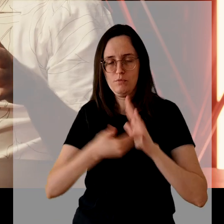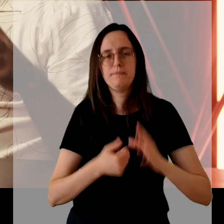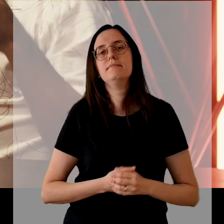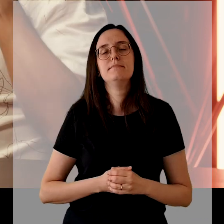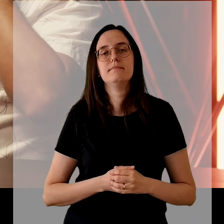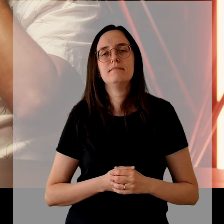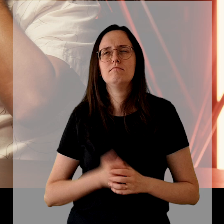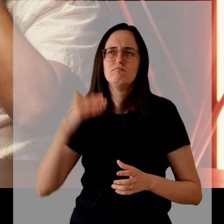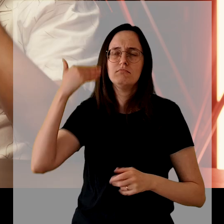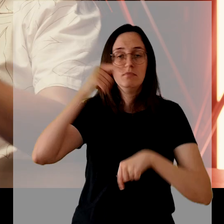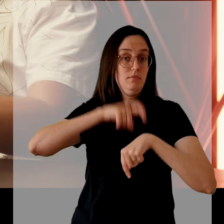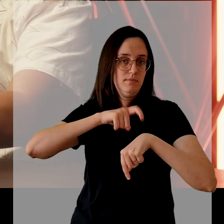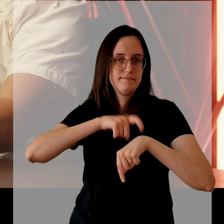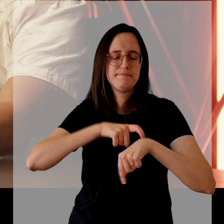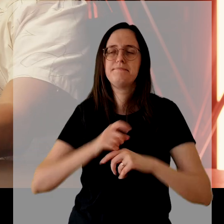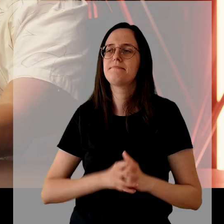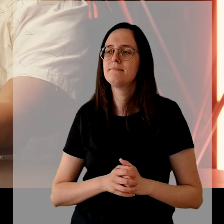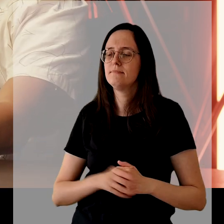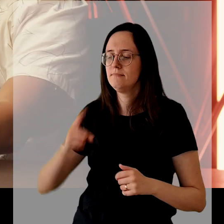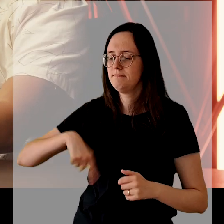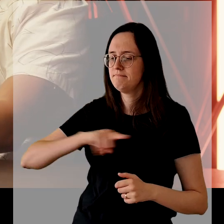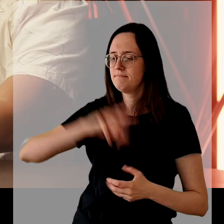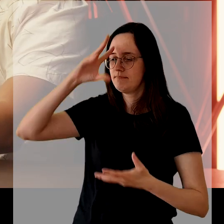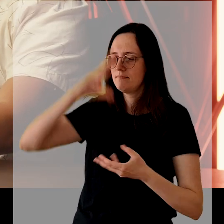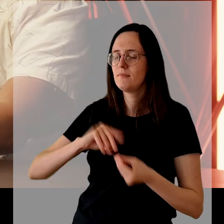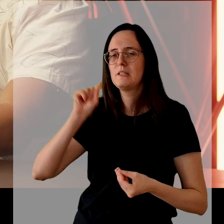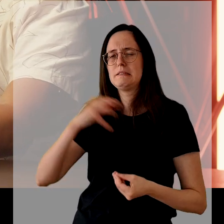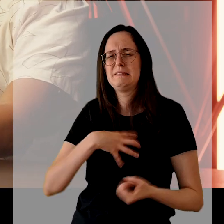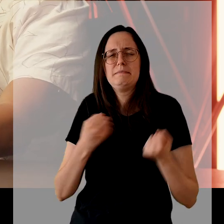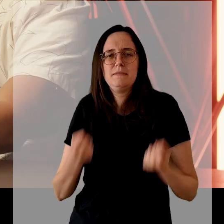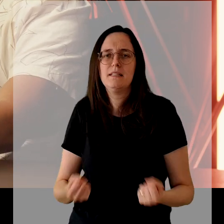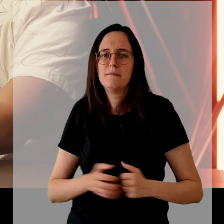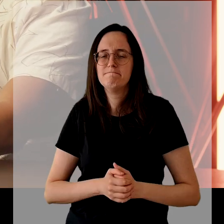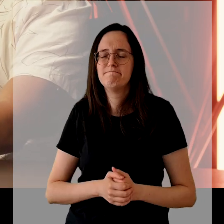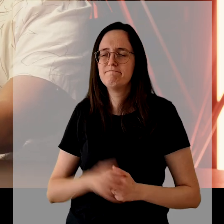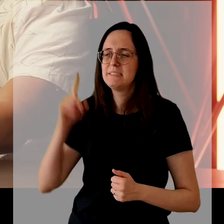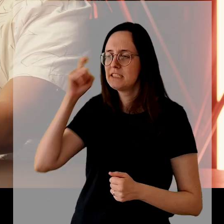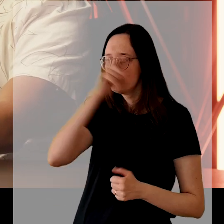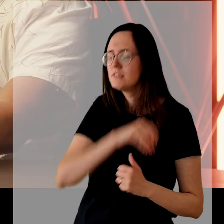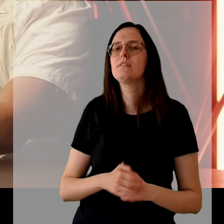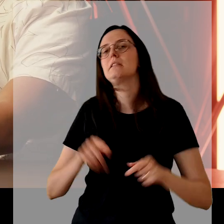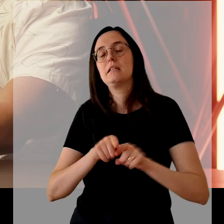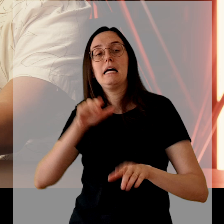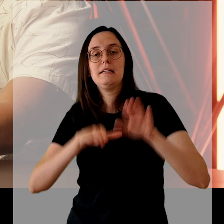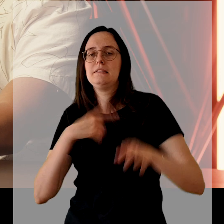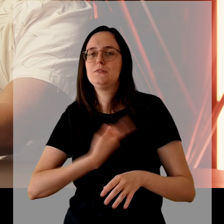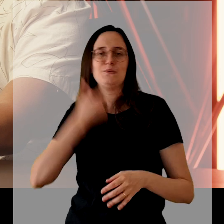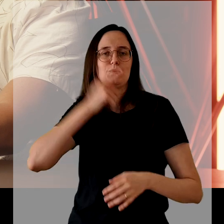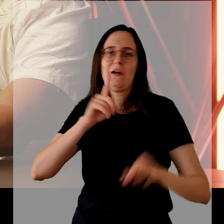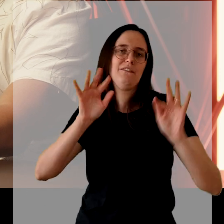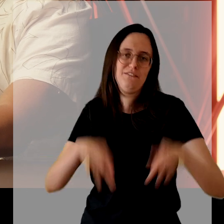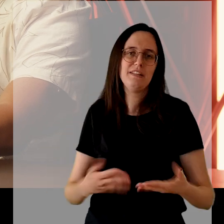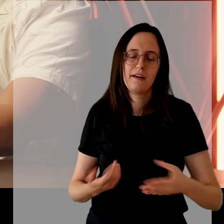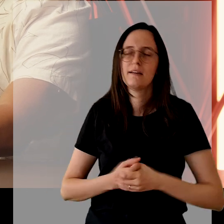tudo. Em algum momento, a gente entendeu que estava muito puxado. Estava difícil e talvez a gente não